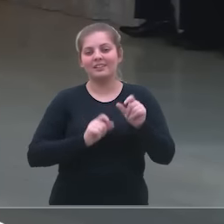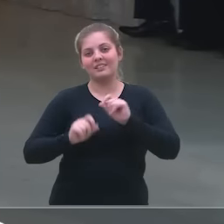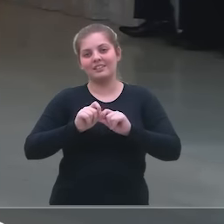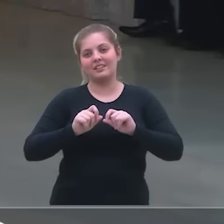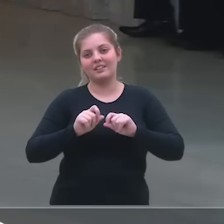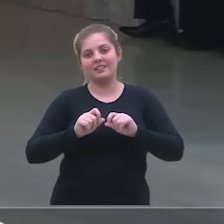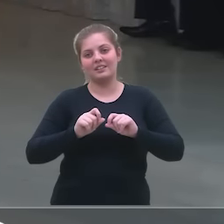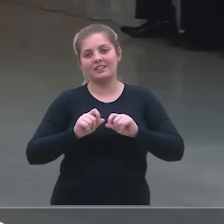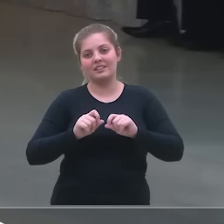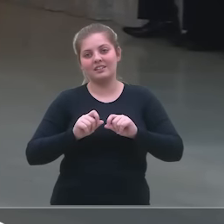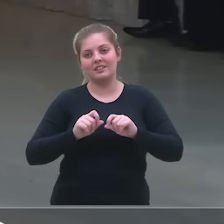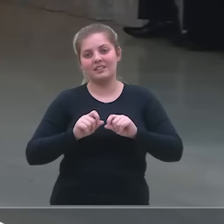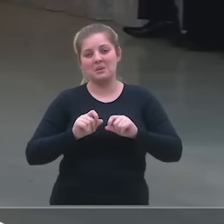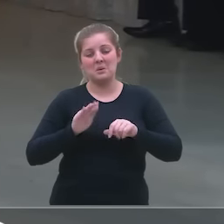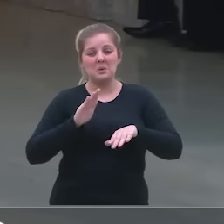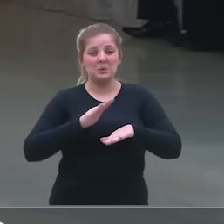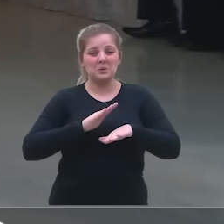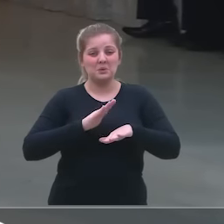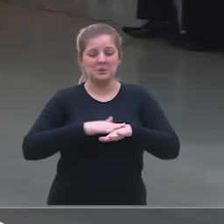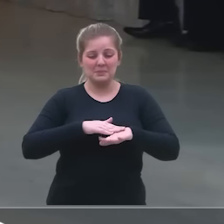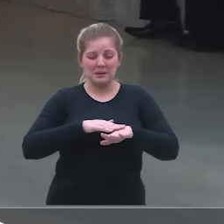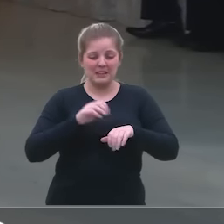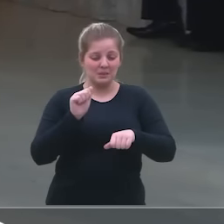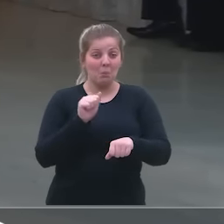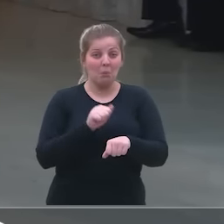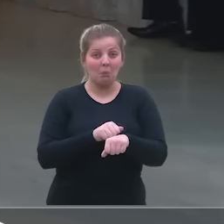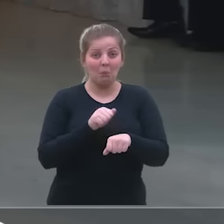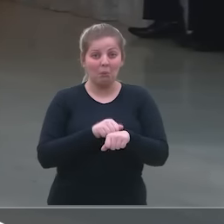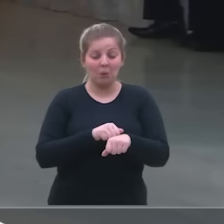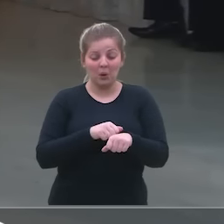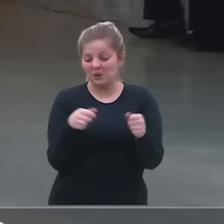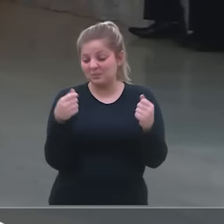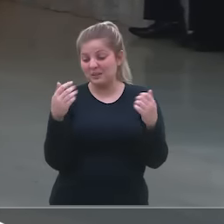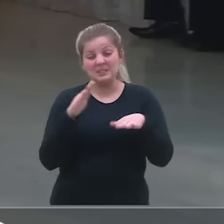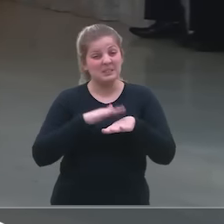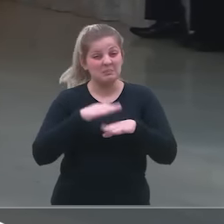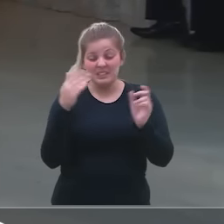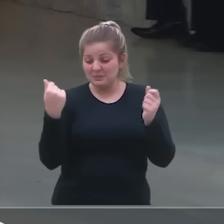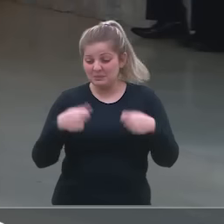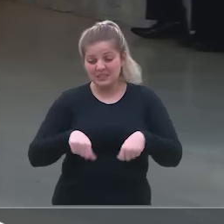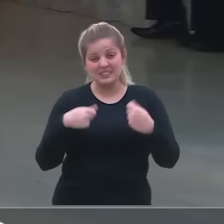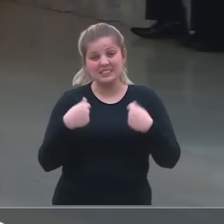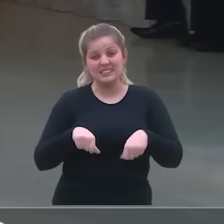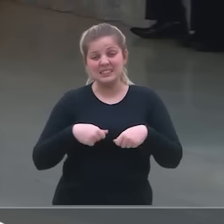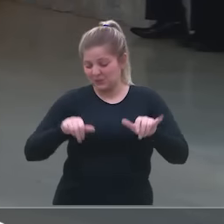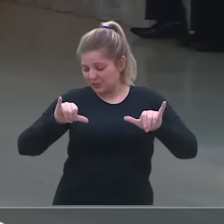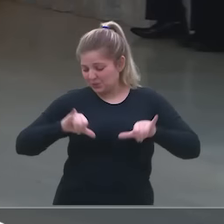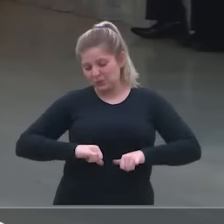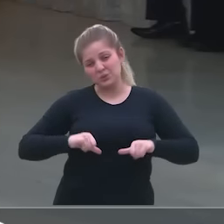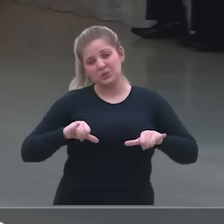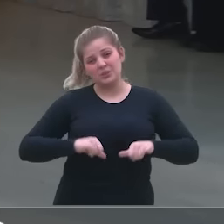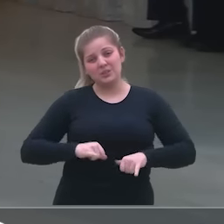vivem na periferia da vida para aqueles que que